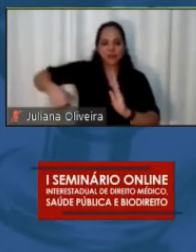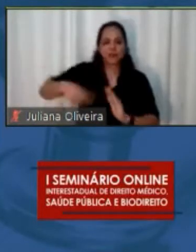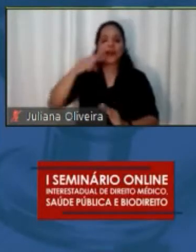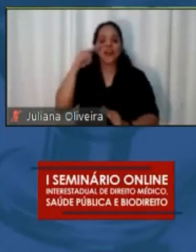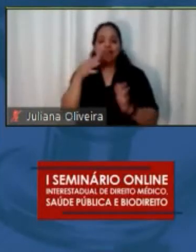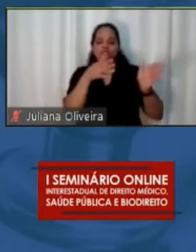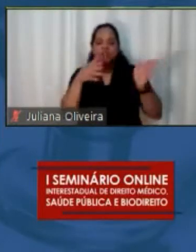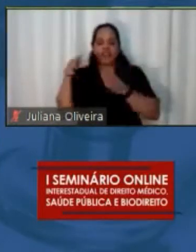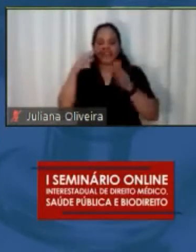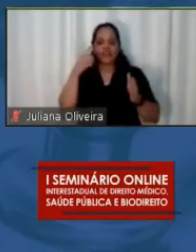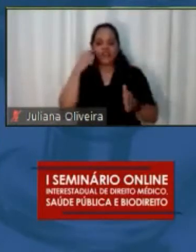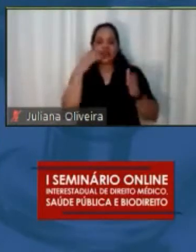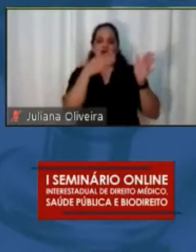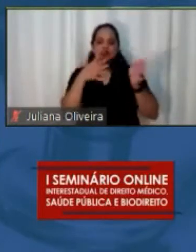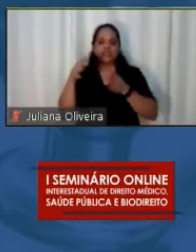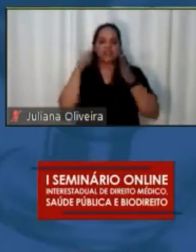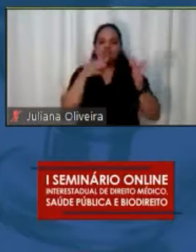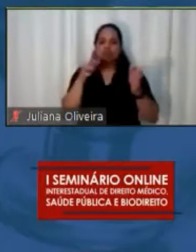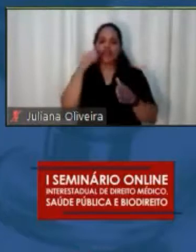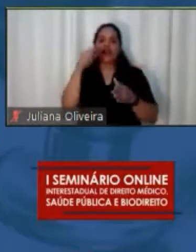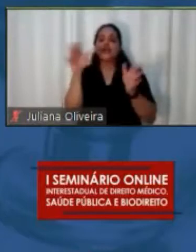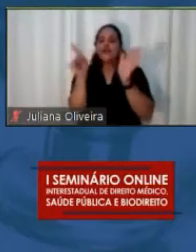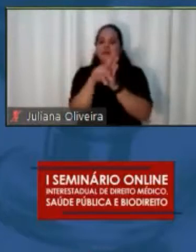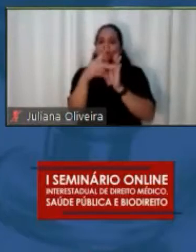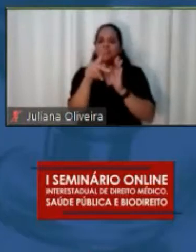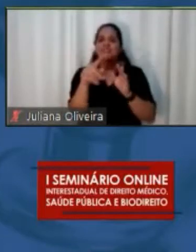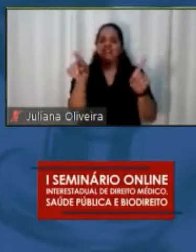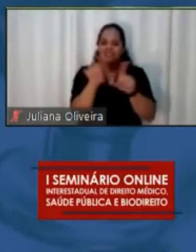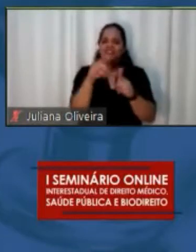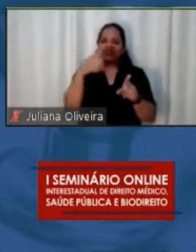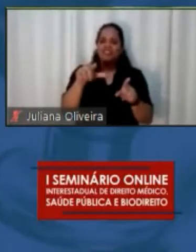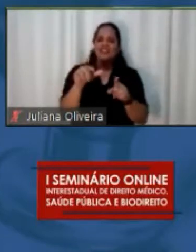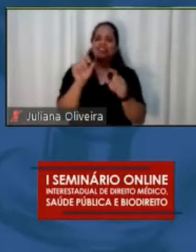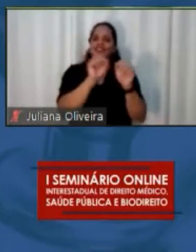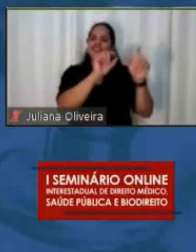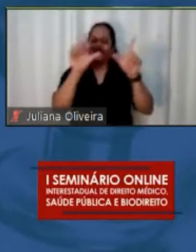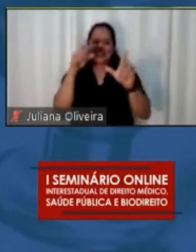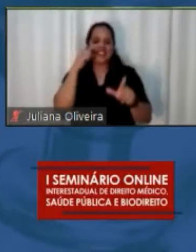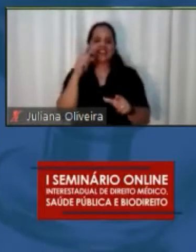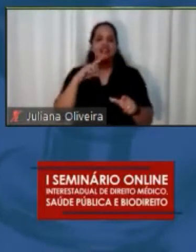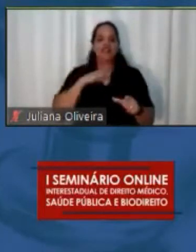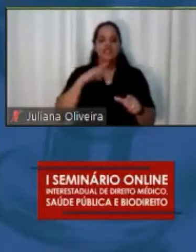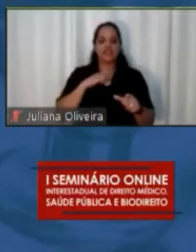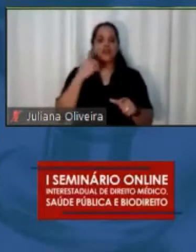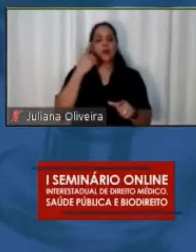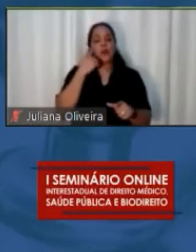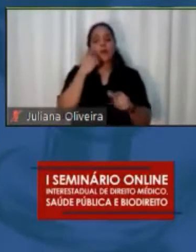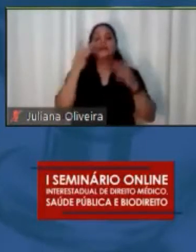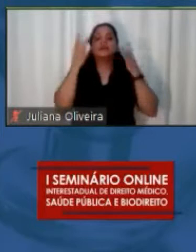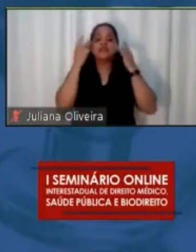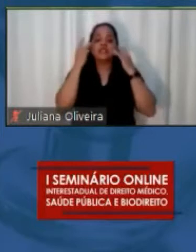passar, mas é um breve slide em que nós temos uma apresentação de uma reposição de sangue.